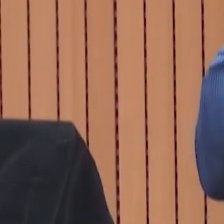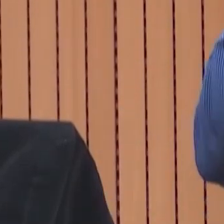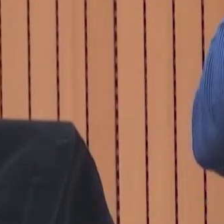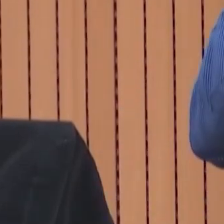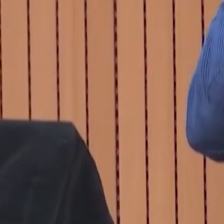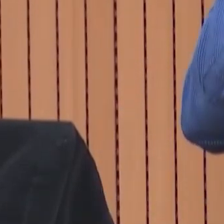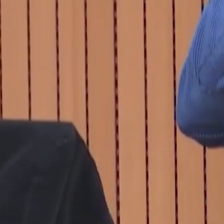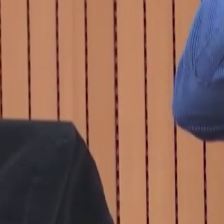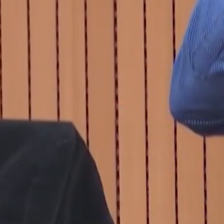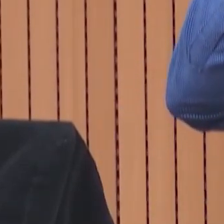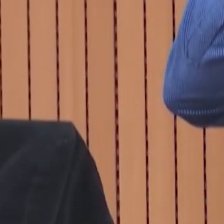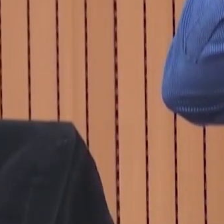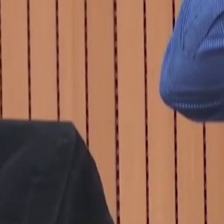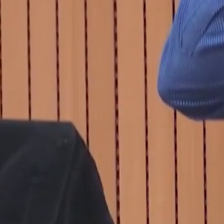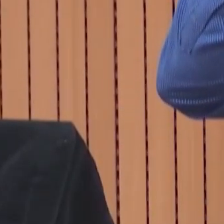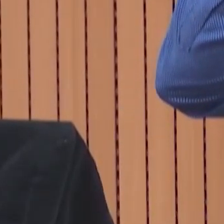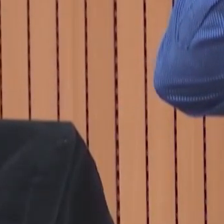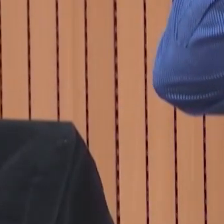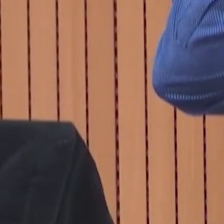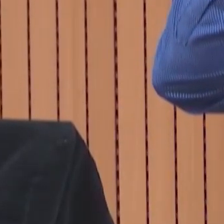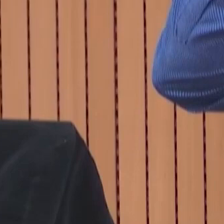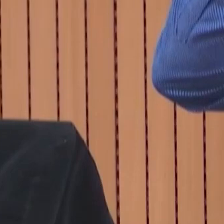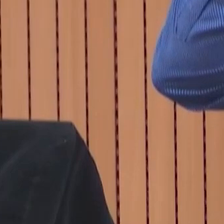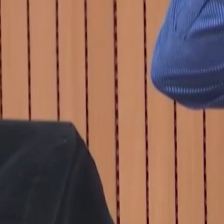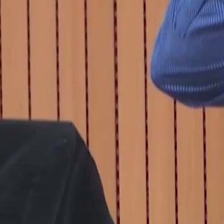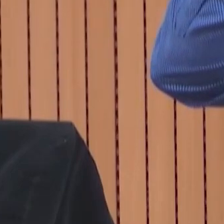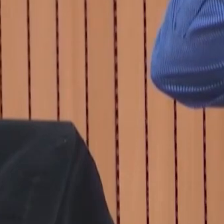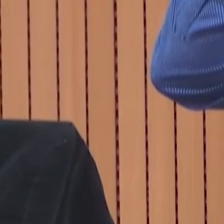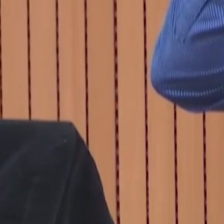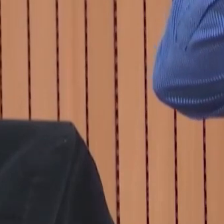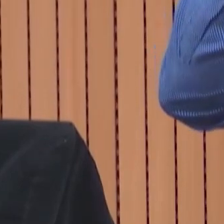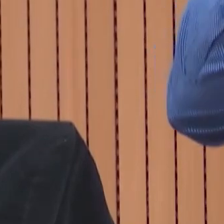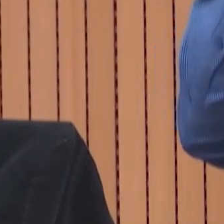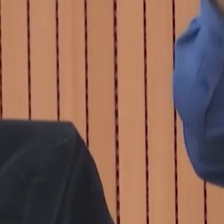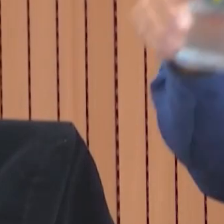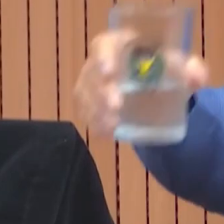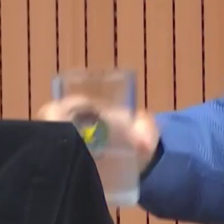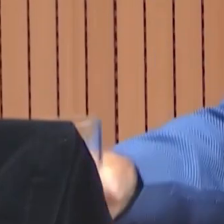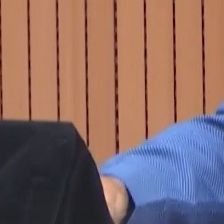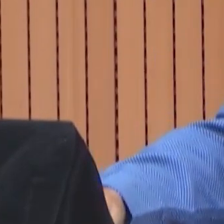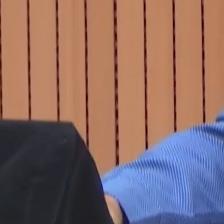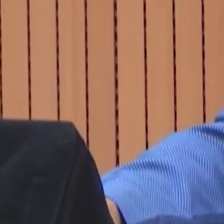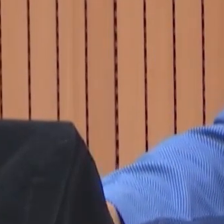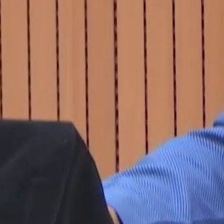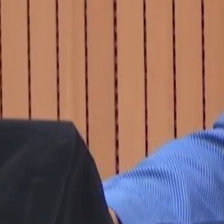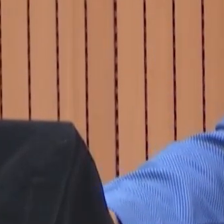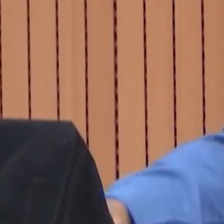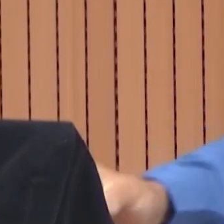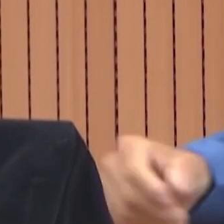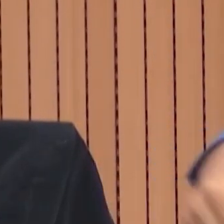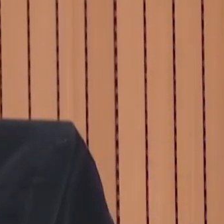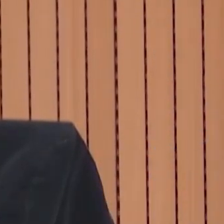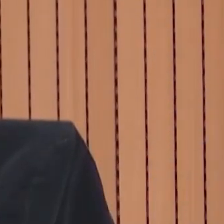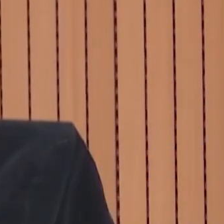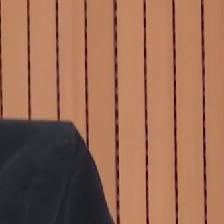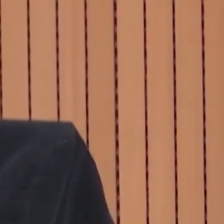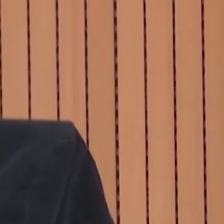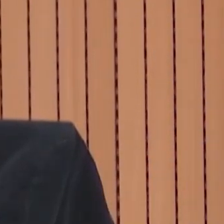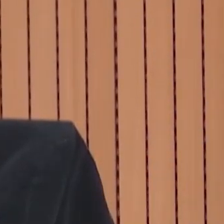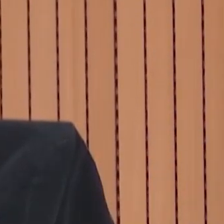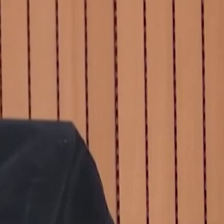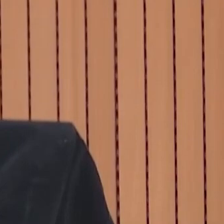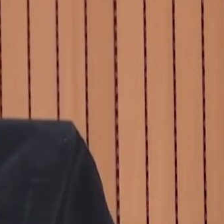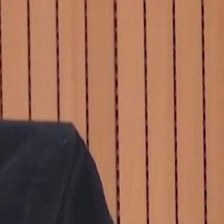bairro, a população vê uma porta aberta para falar com o poder público. E aí não importa se meu crachá é INDEC, se é